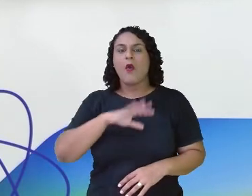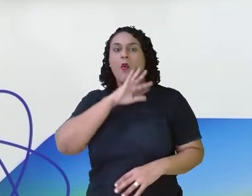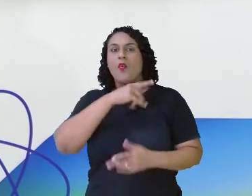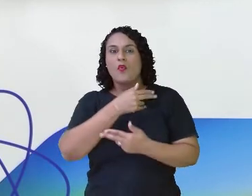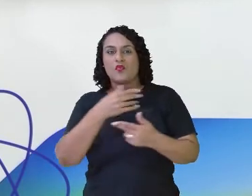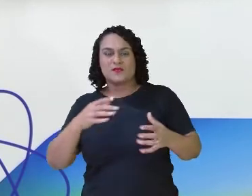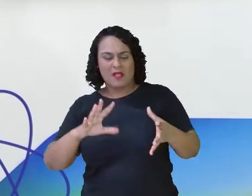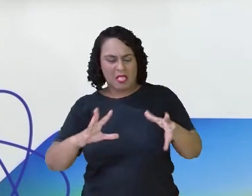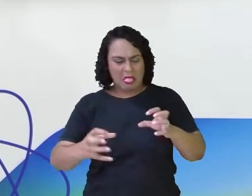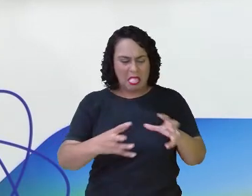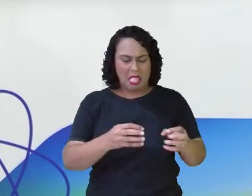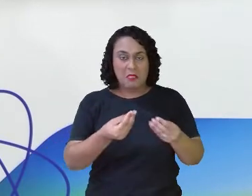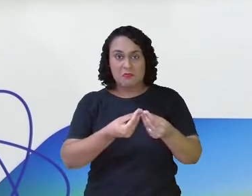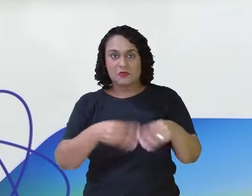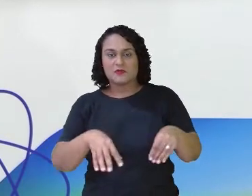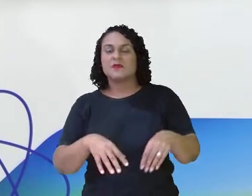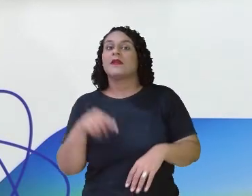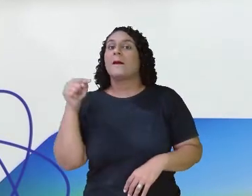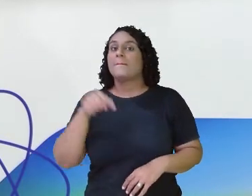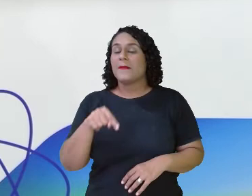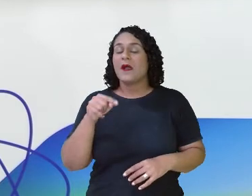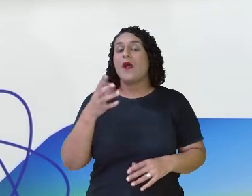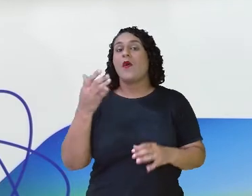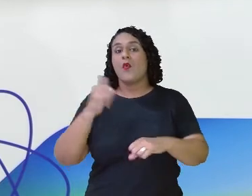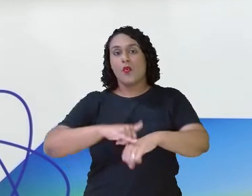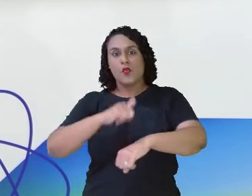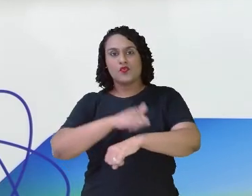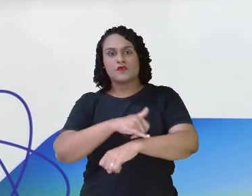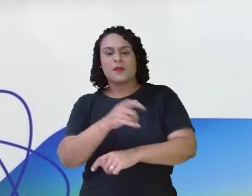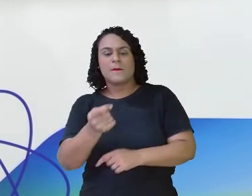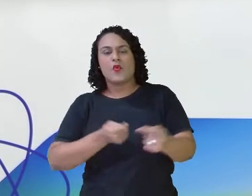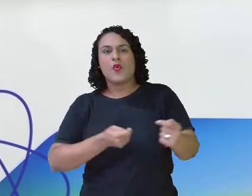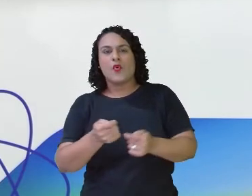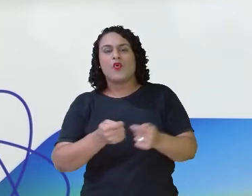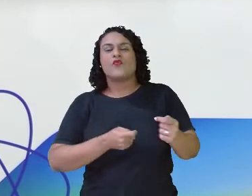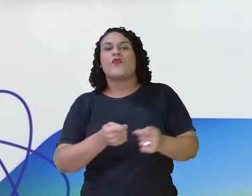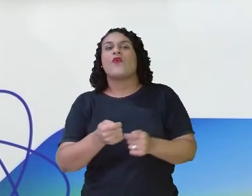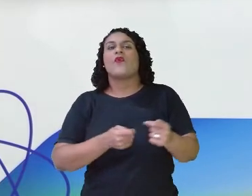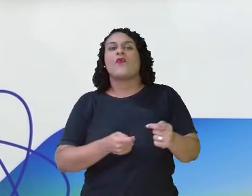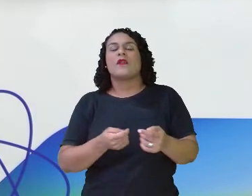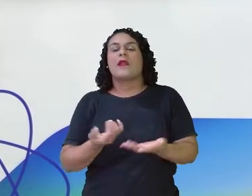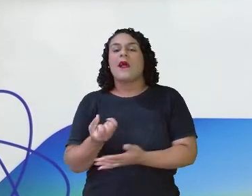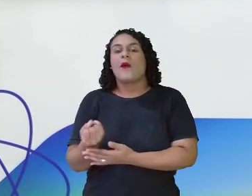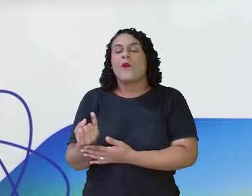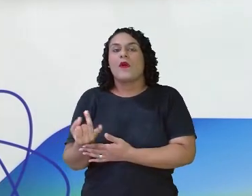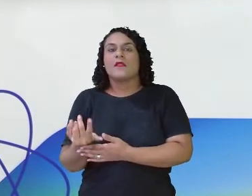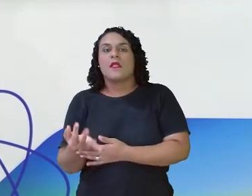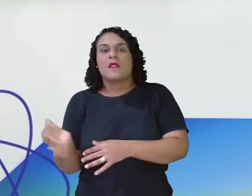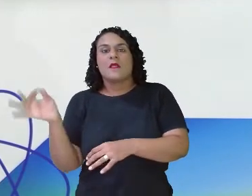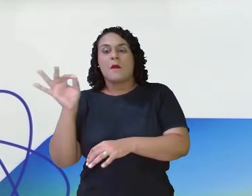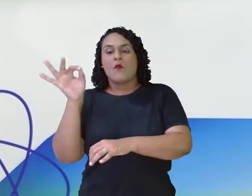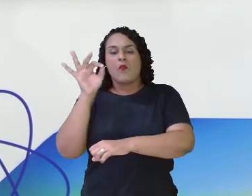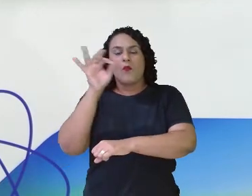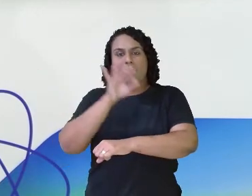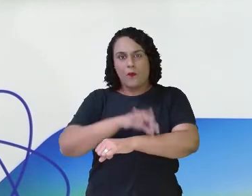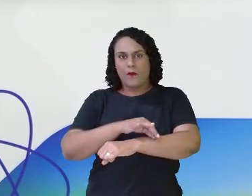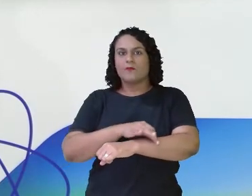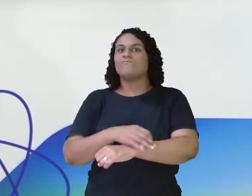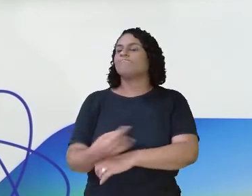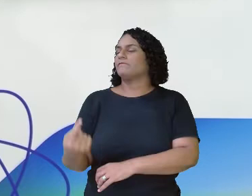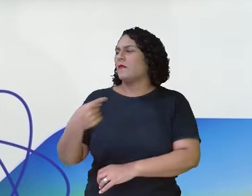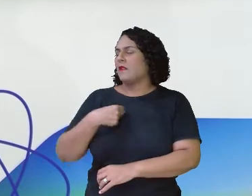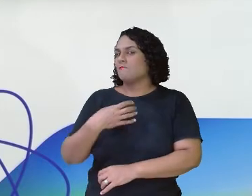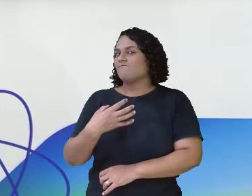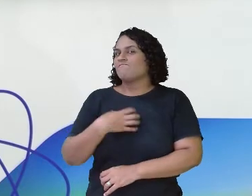ambiente. Então, ele, por exemplo, controla a quantidade de insetos que tem em determinada região. Então, o sapo não faz mal para ninguém. Eu tenho medo, vou